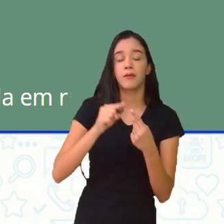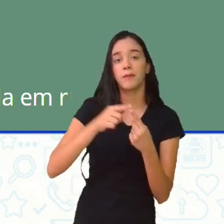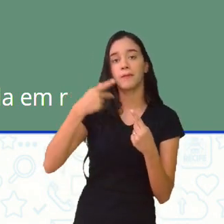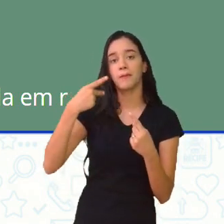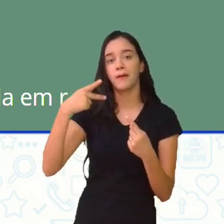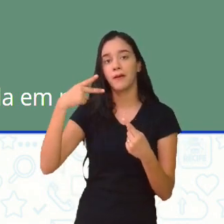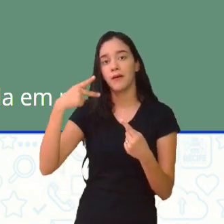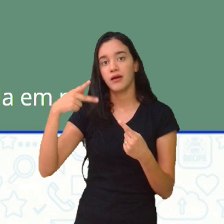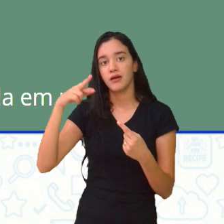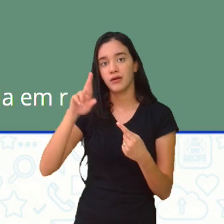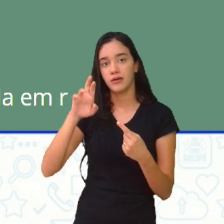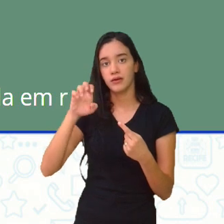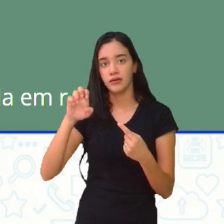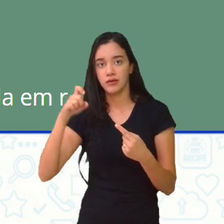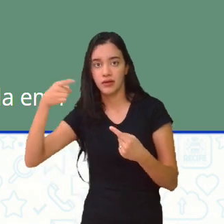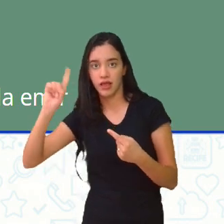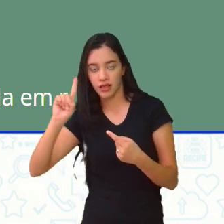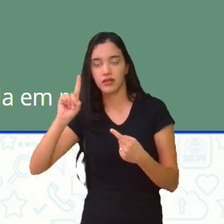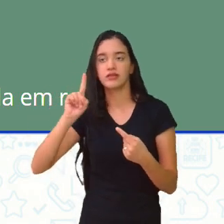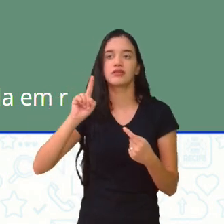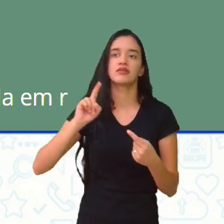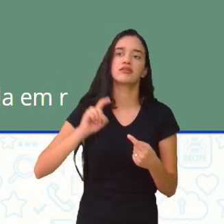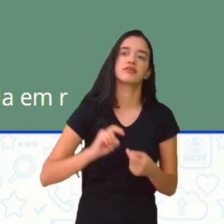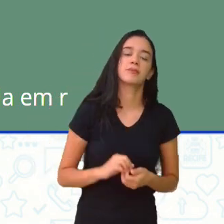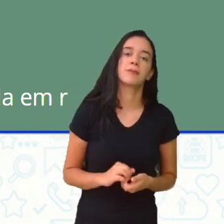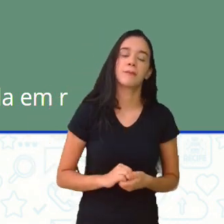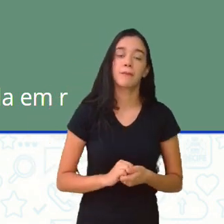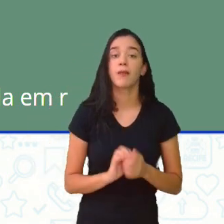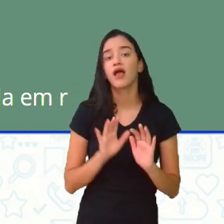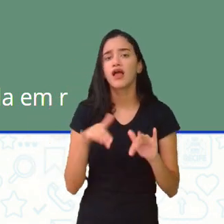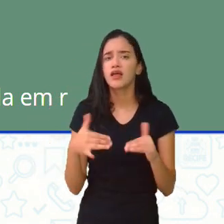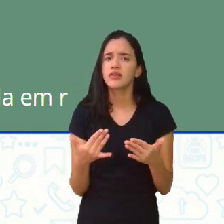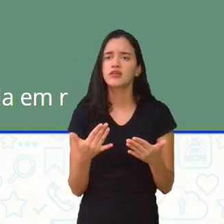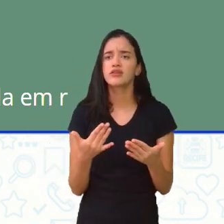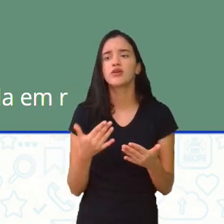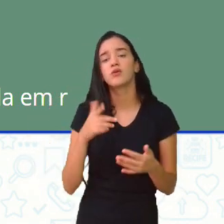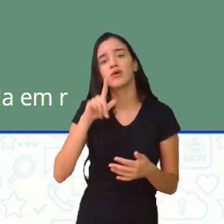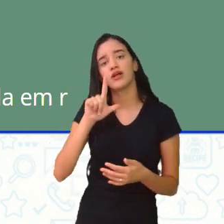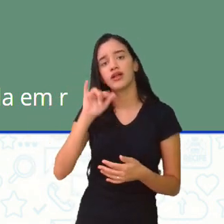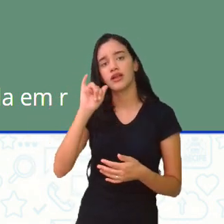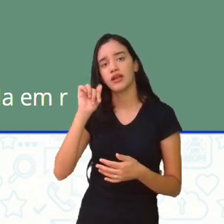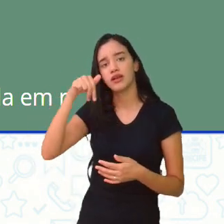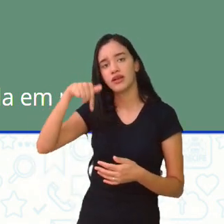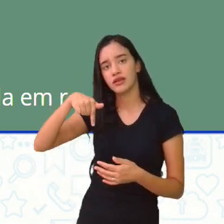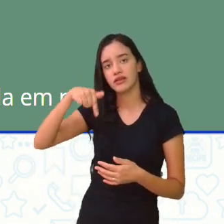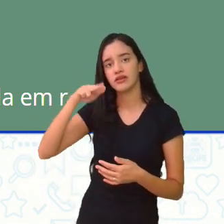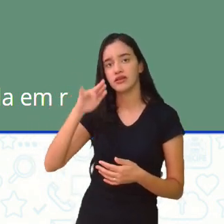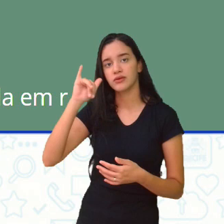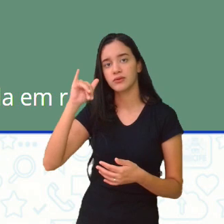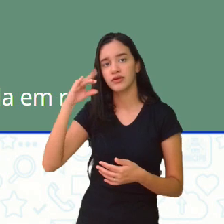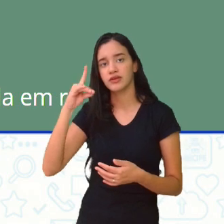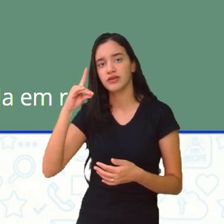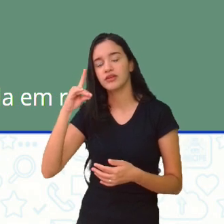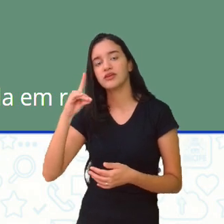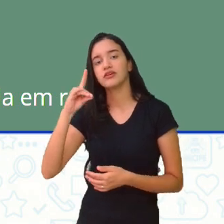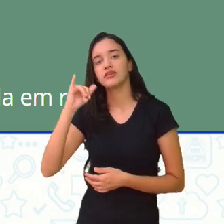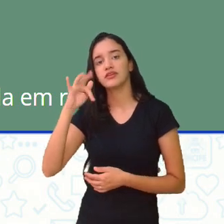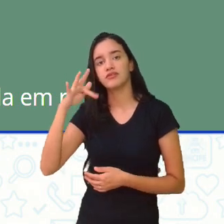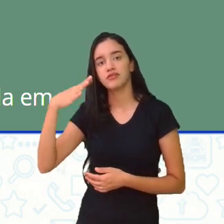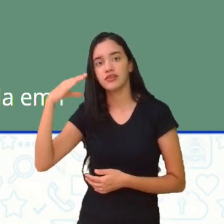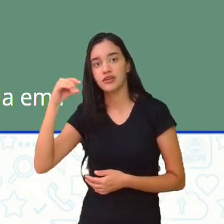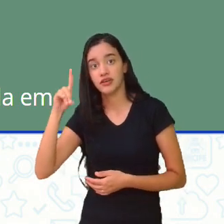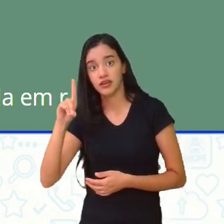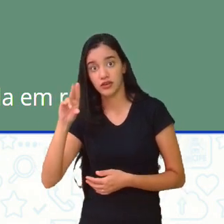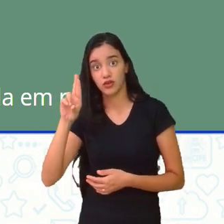OS, como em, ens, não é? Então, liquidificador está aí separado, não